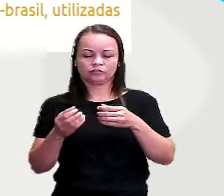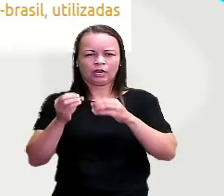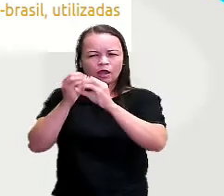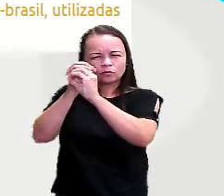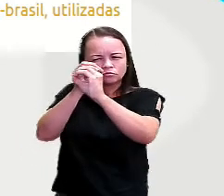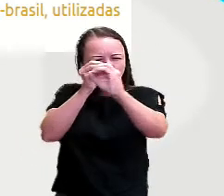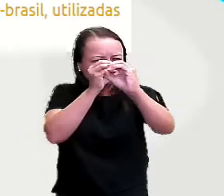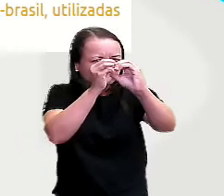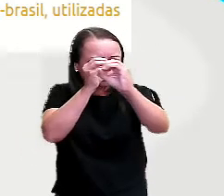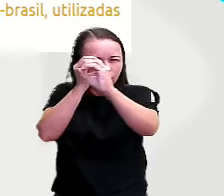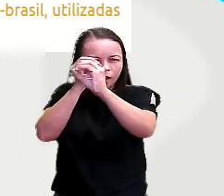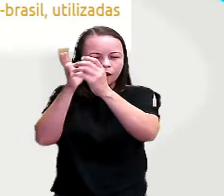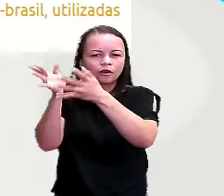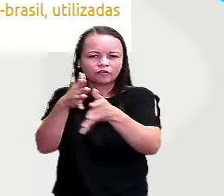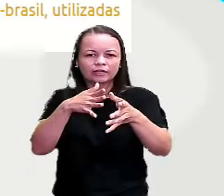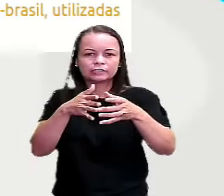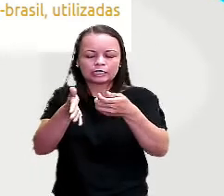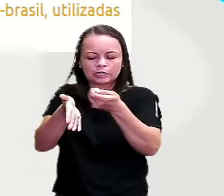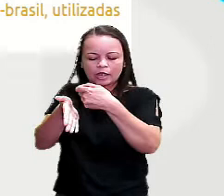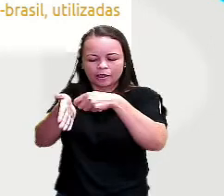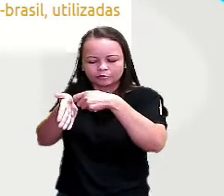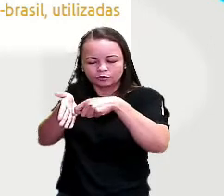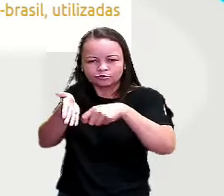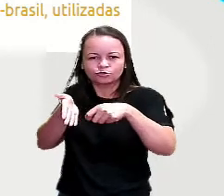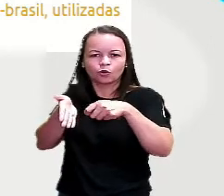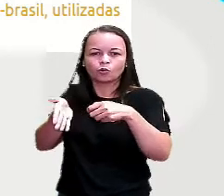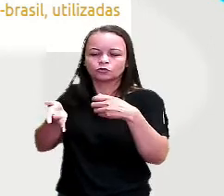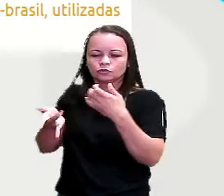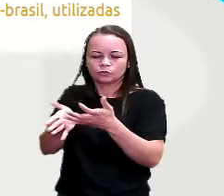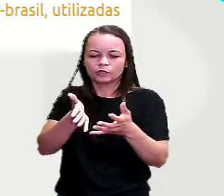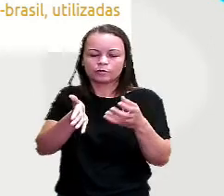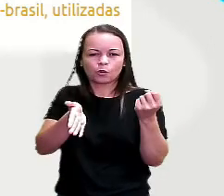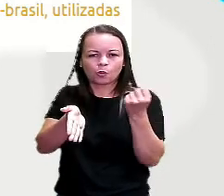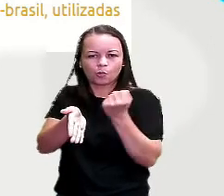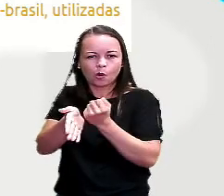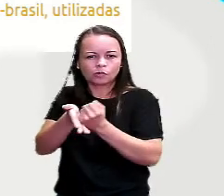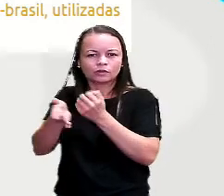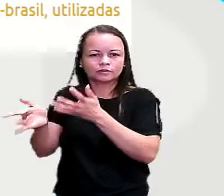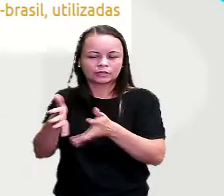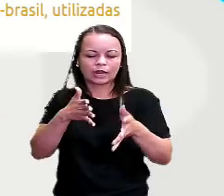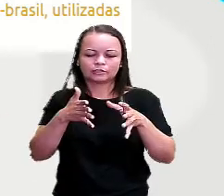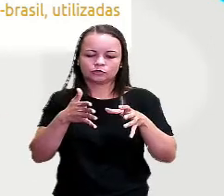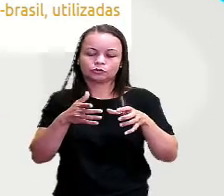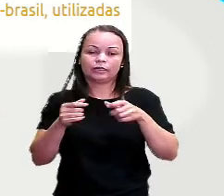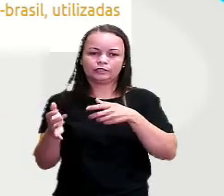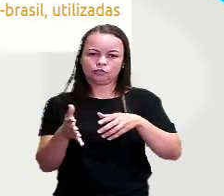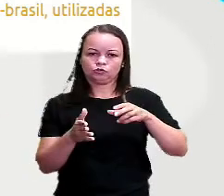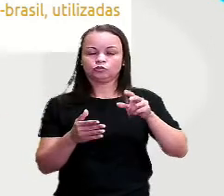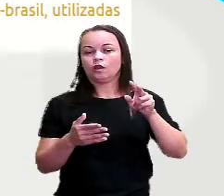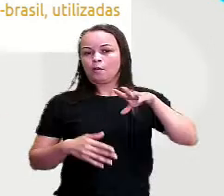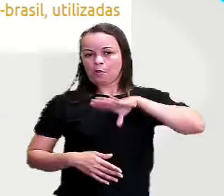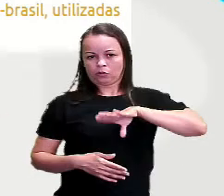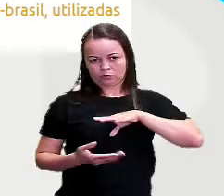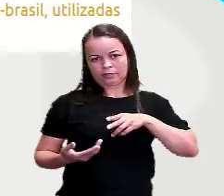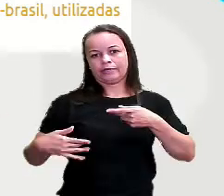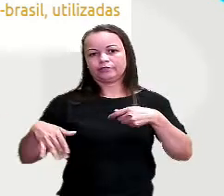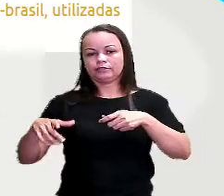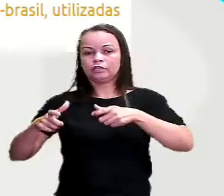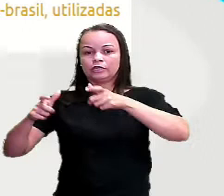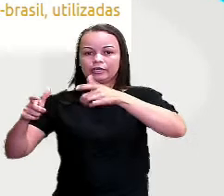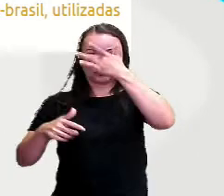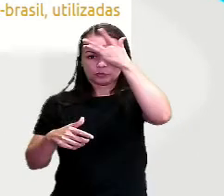ele registrou o primeiro contrato entre os portugueses e os habitantes do local. Afirmava Caminha